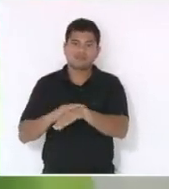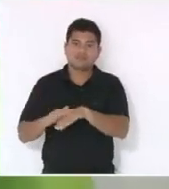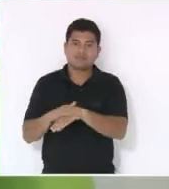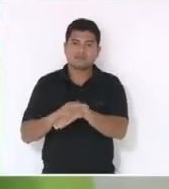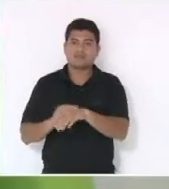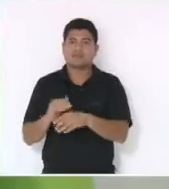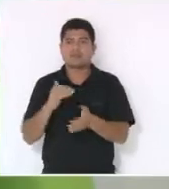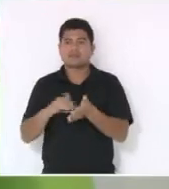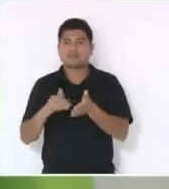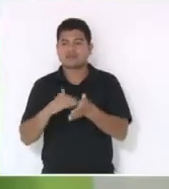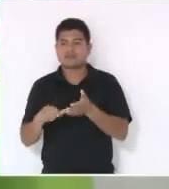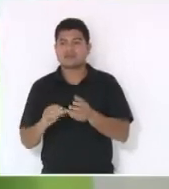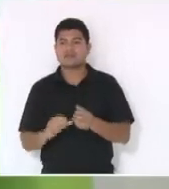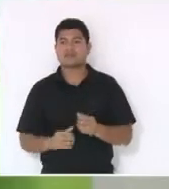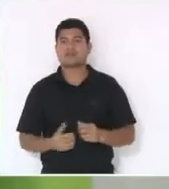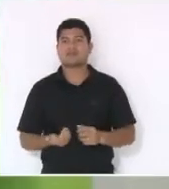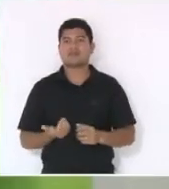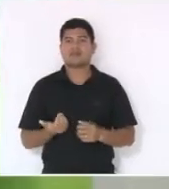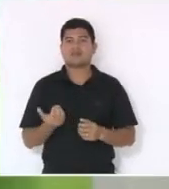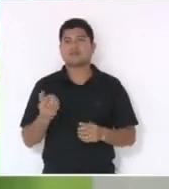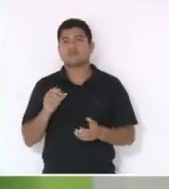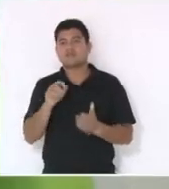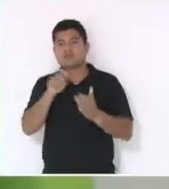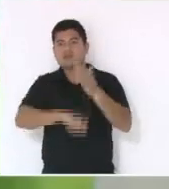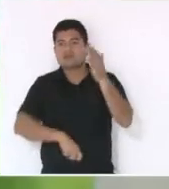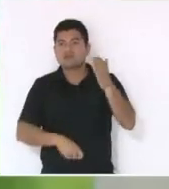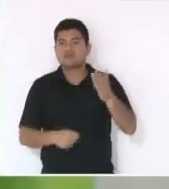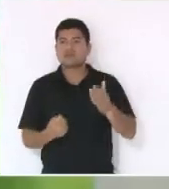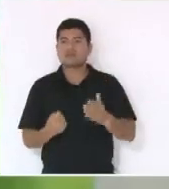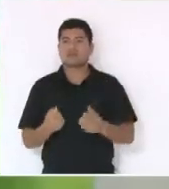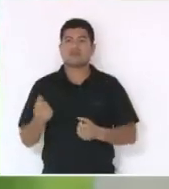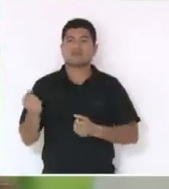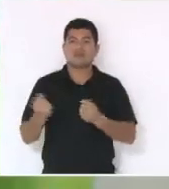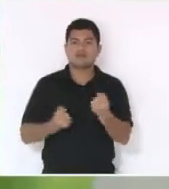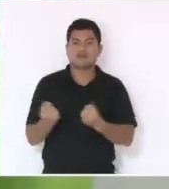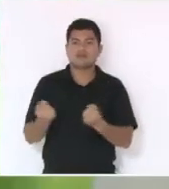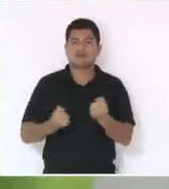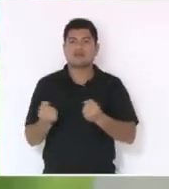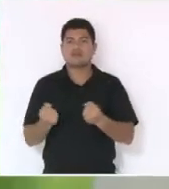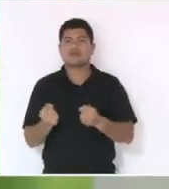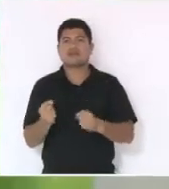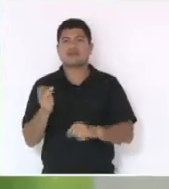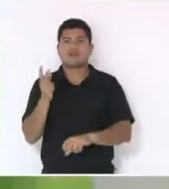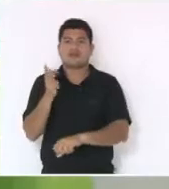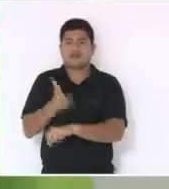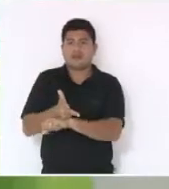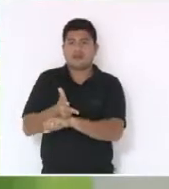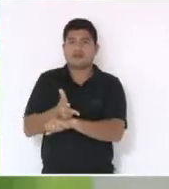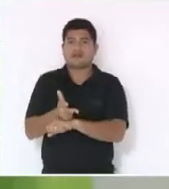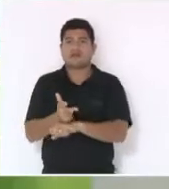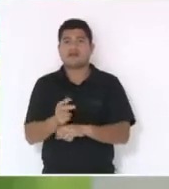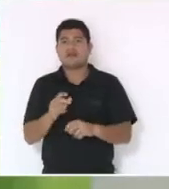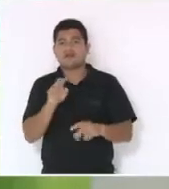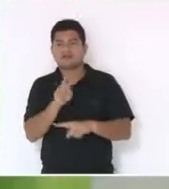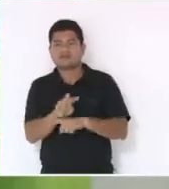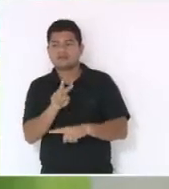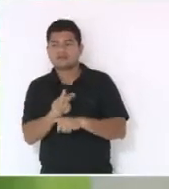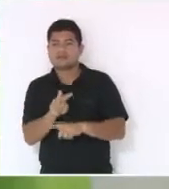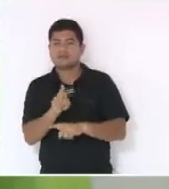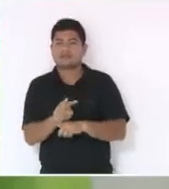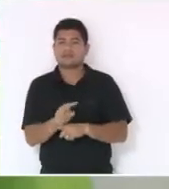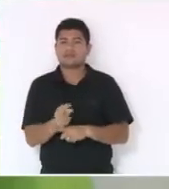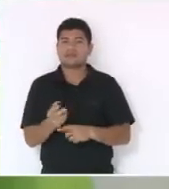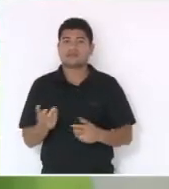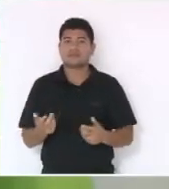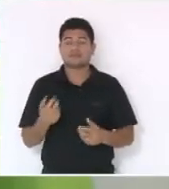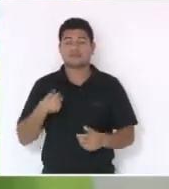sobre efetivo, sobre veículos, sobre equipamentos, câmeras de monitoramento, faz com que a gente